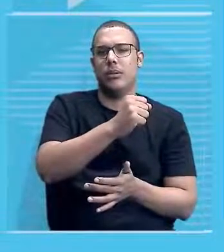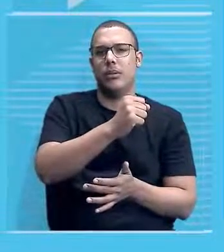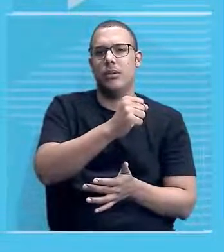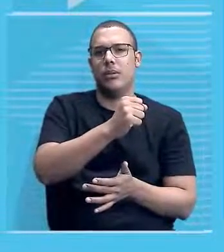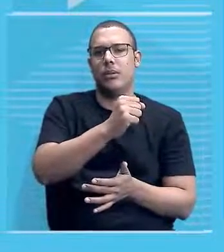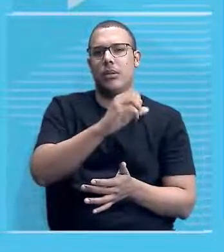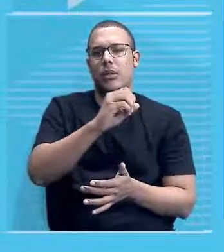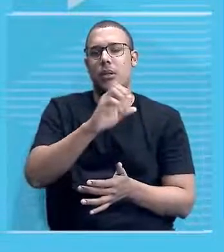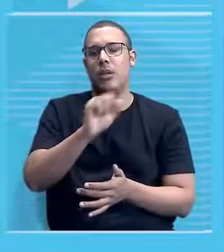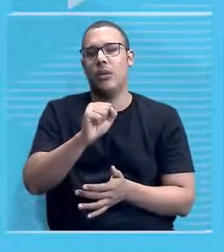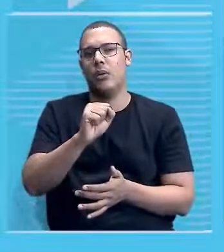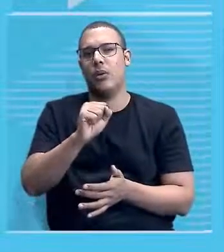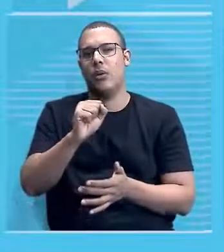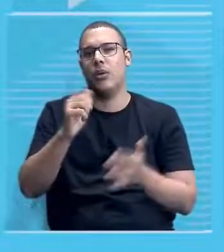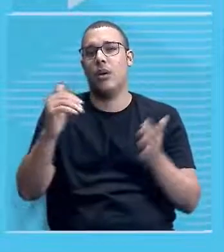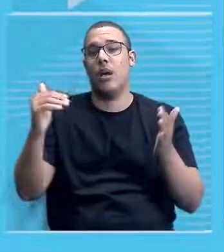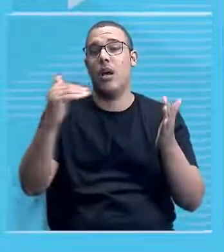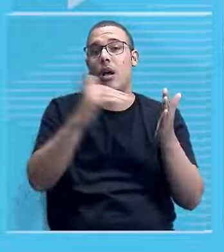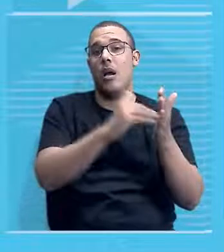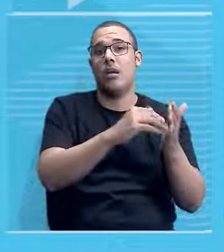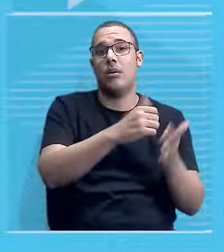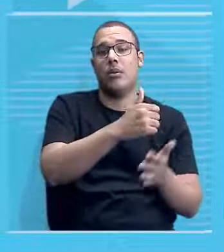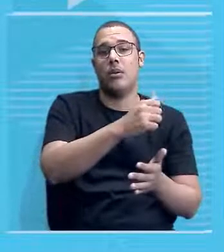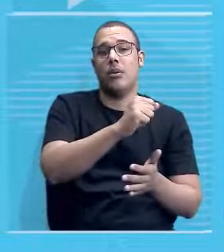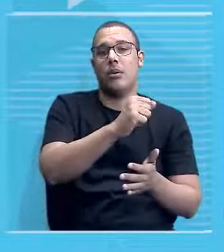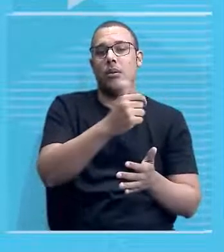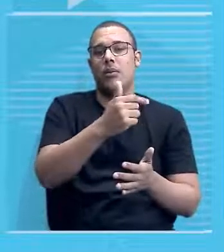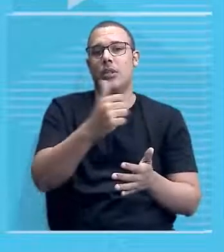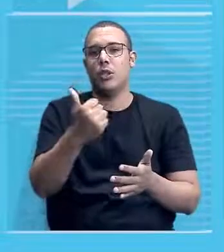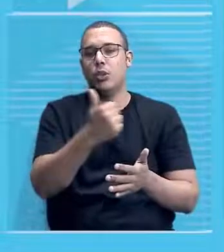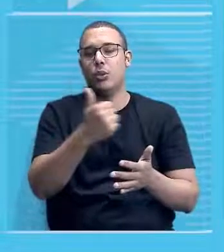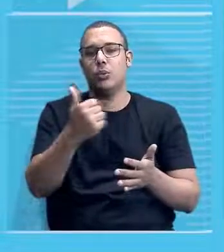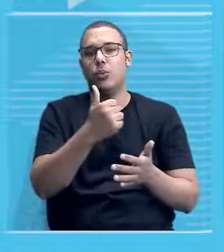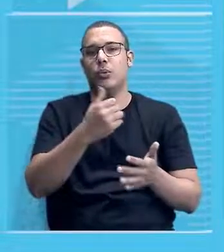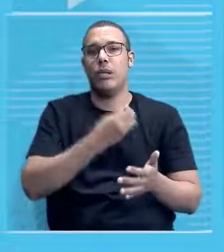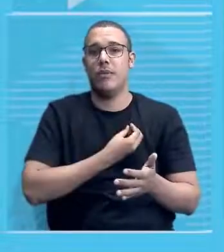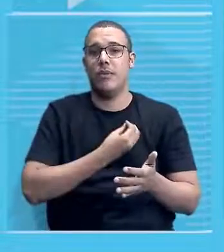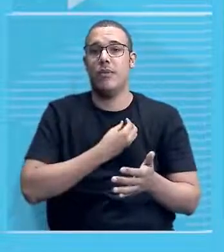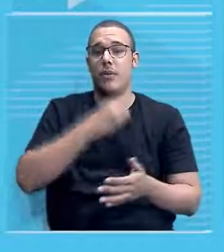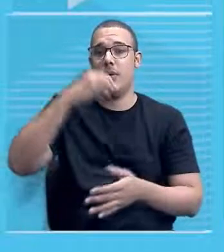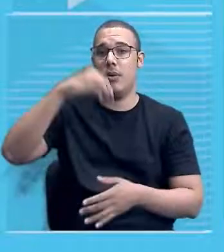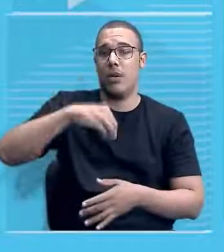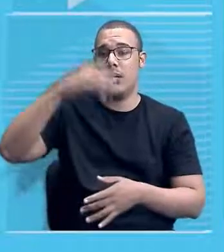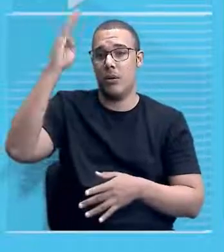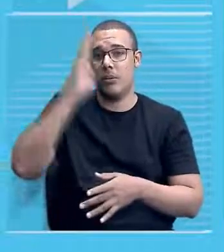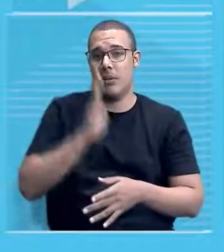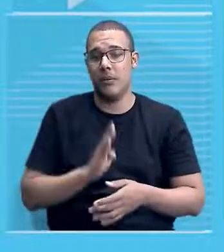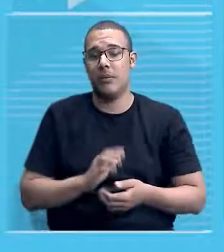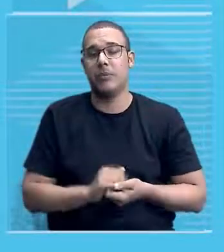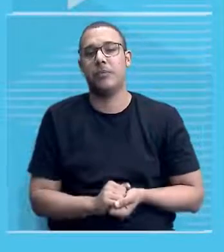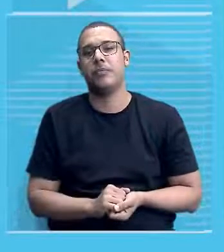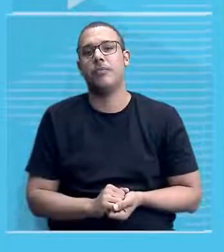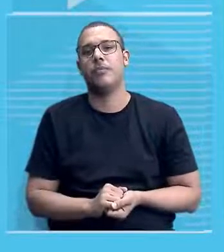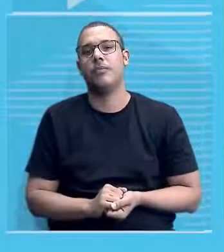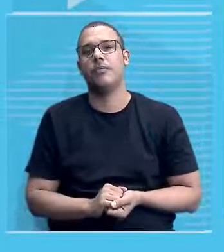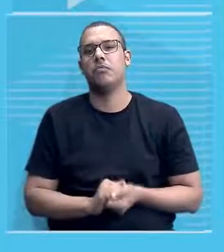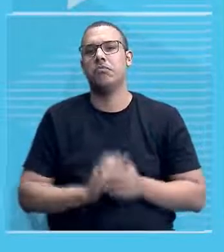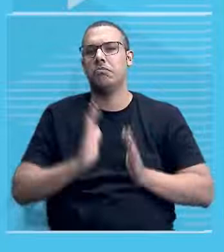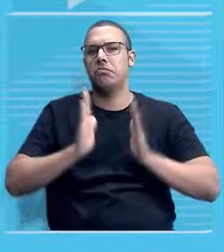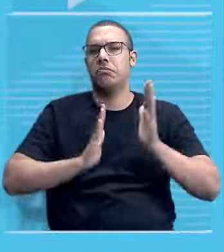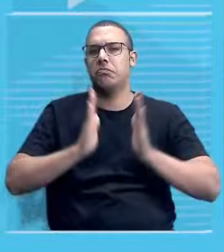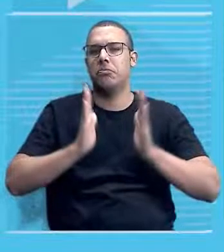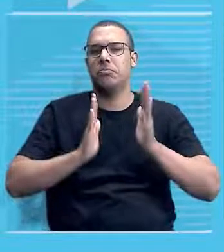e oito até mais de 1.121 mais ou menos por aí foi um tempo bom hein